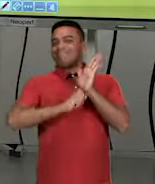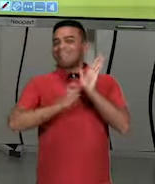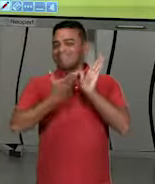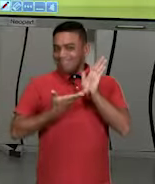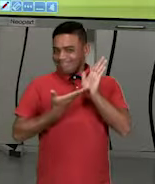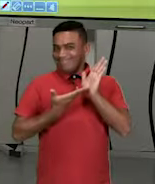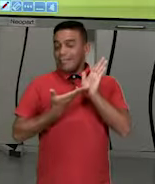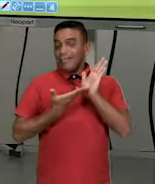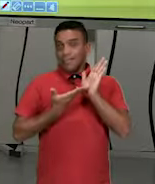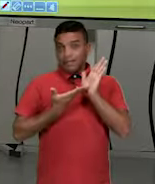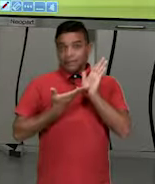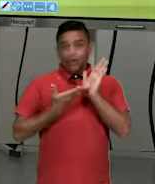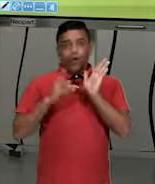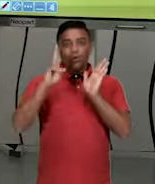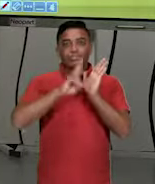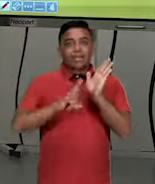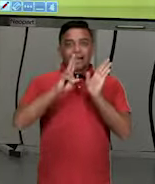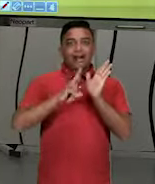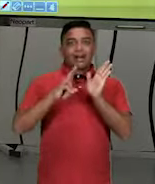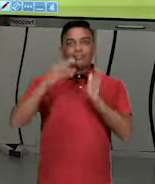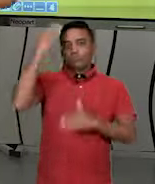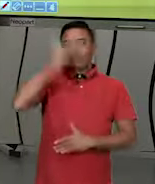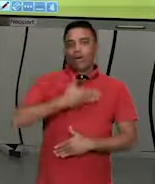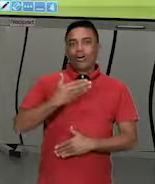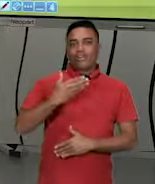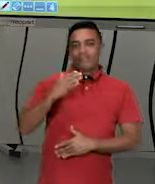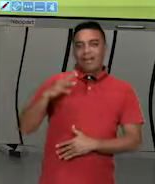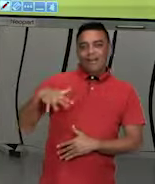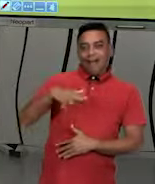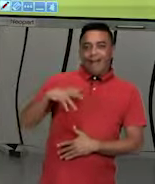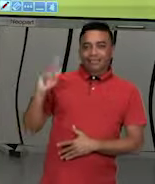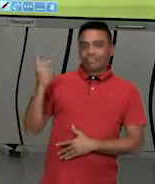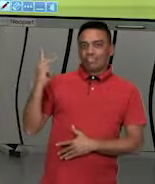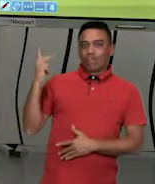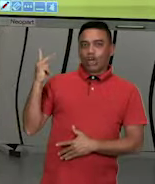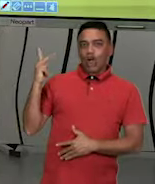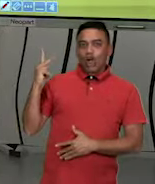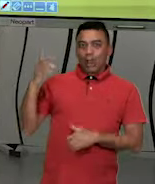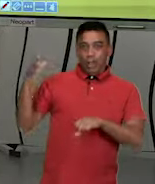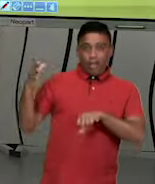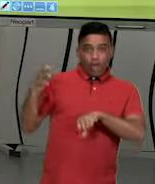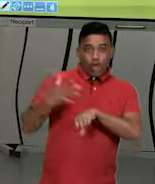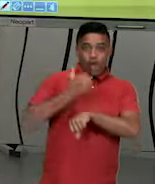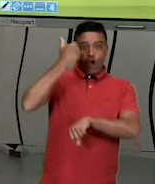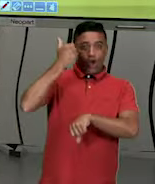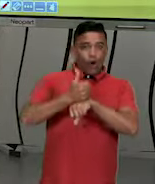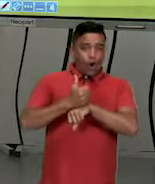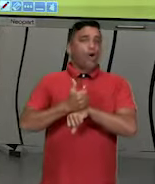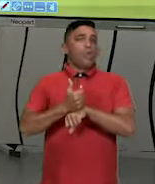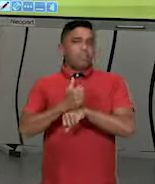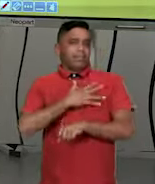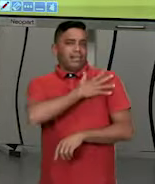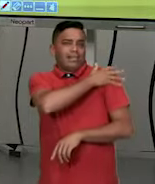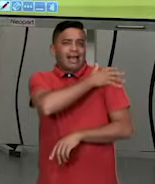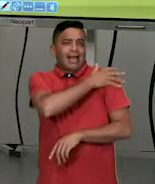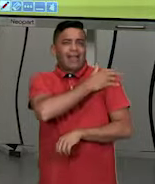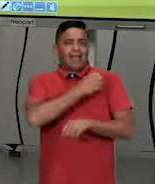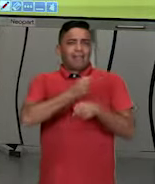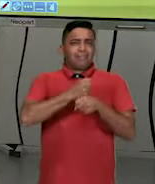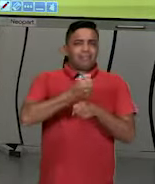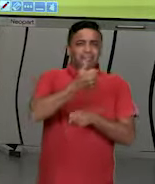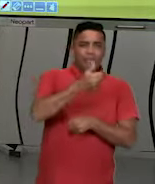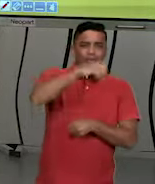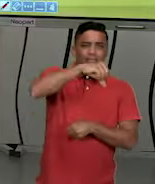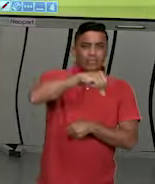é utilizado um fato histórico relativo ao golpe militar de 1964 no nosso país. Beleza,